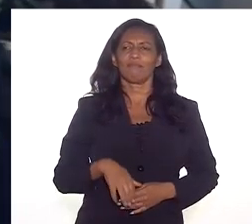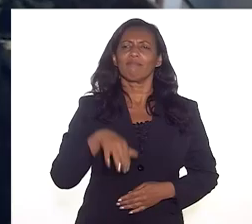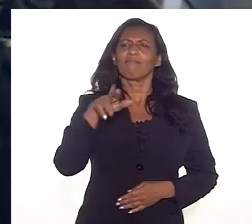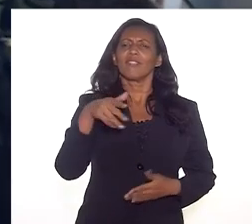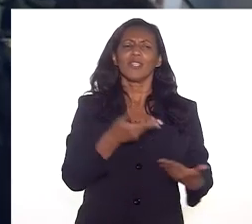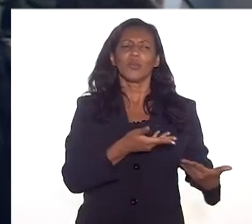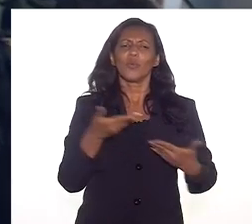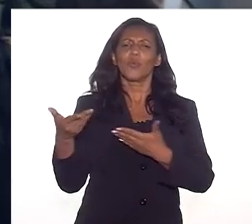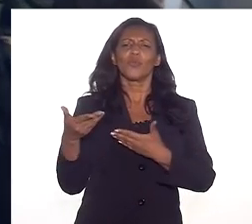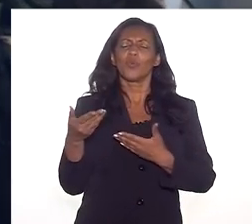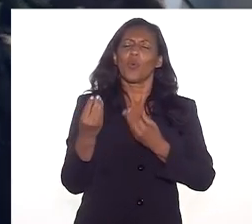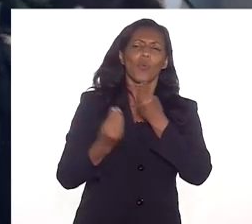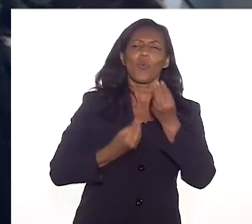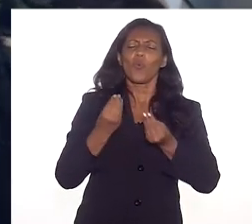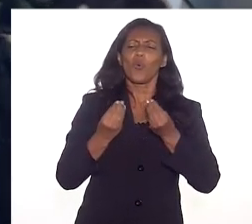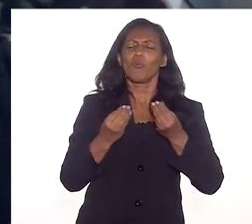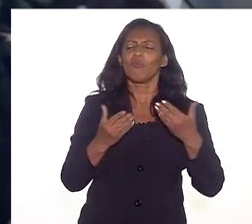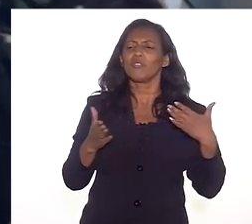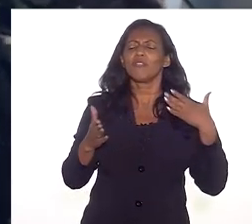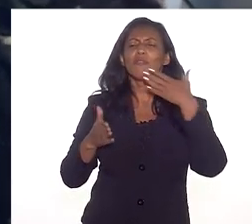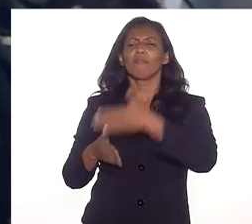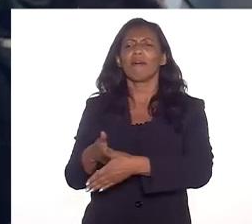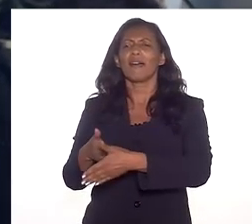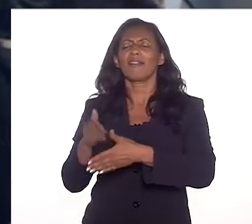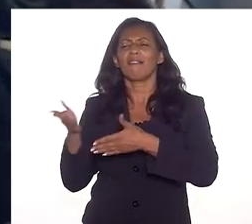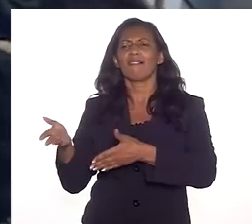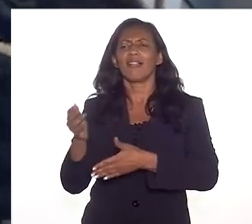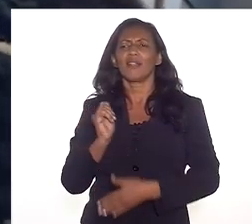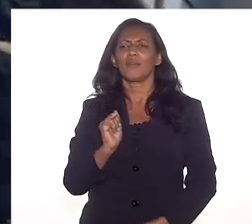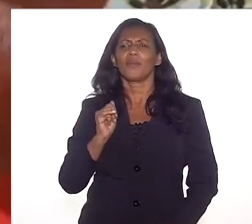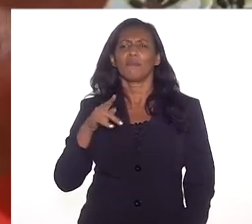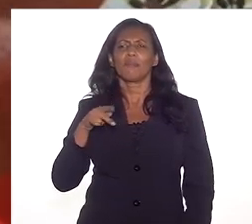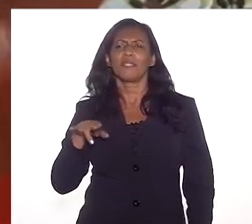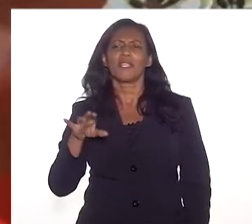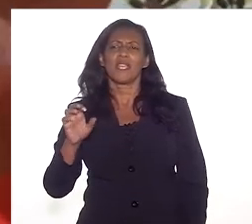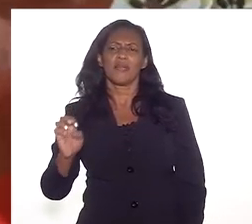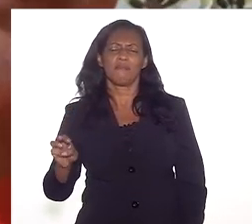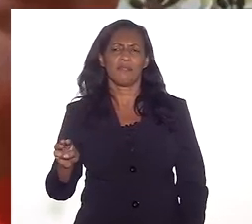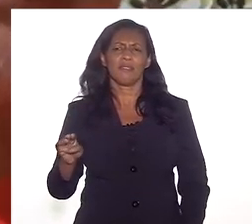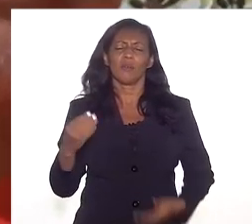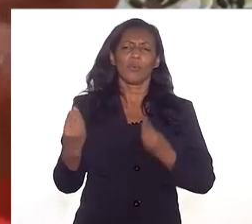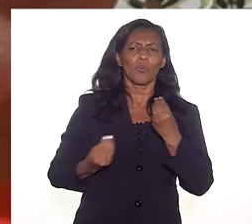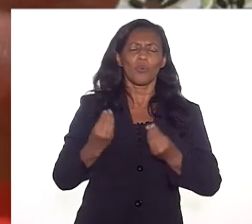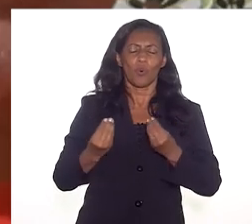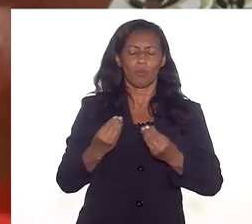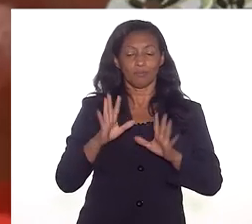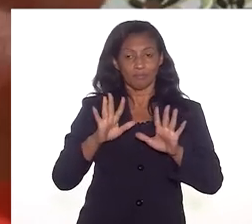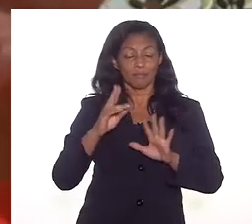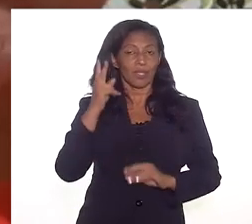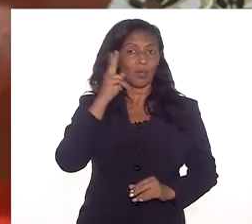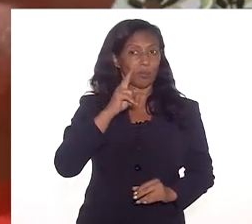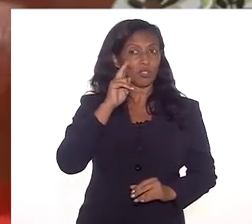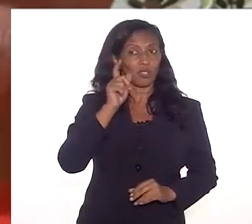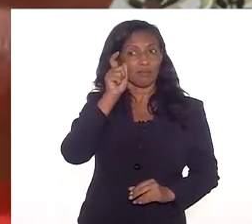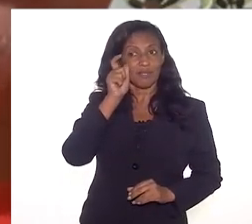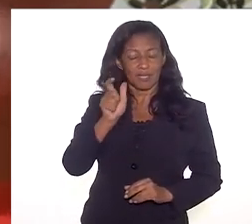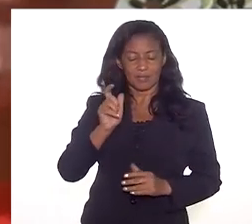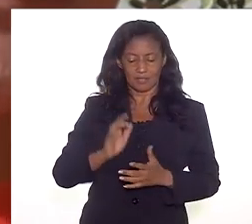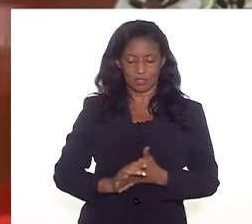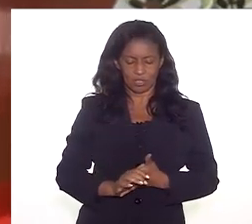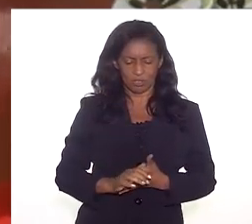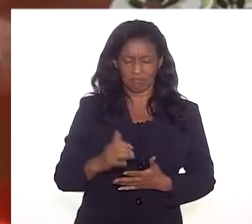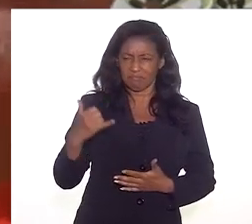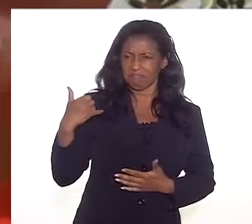quem te levou para lá? Como é que você foi parar no IPCN? Foi uma história muito interessante, rapaz.